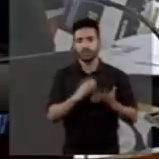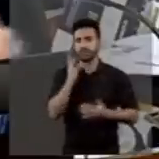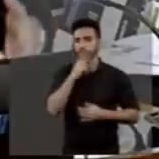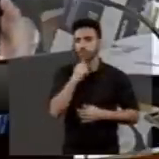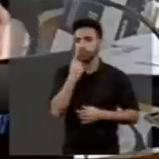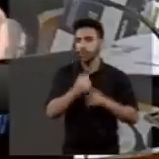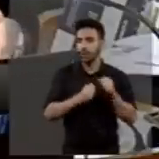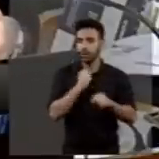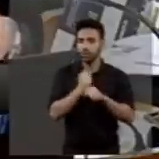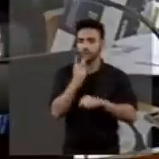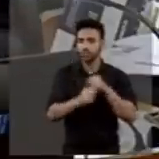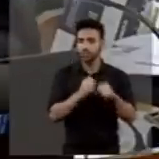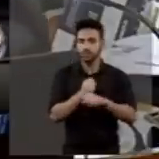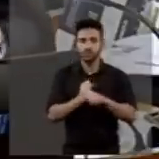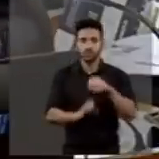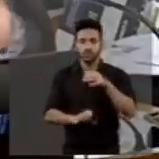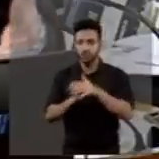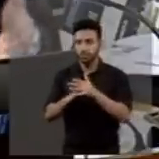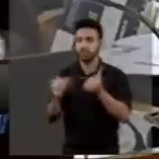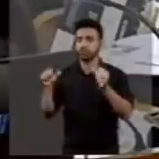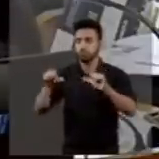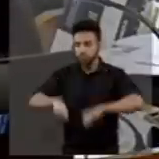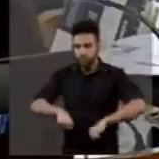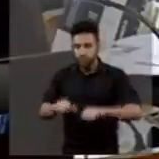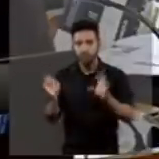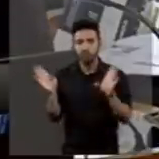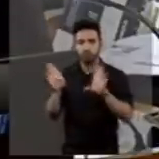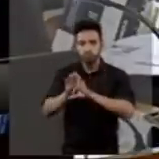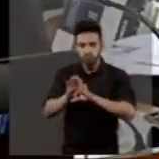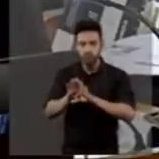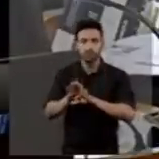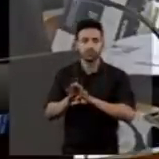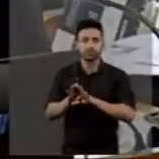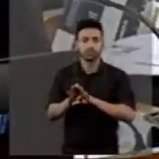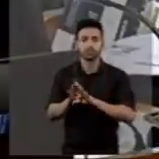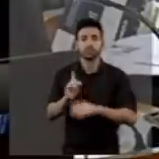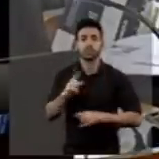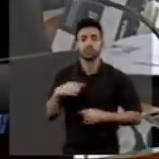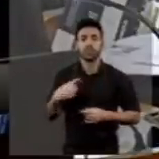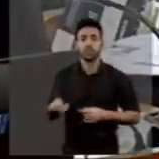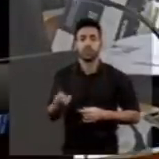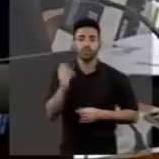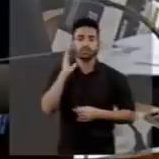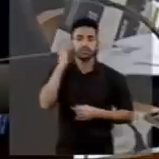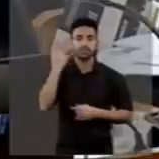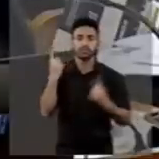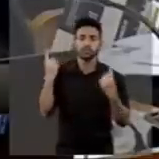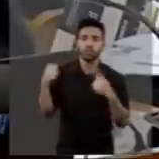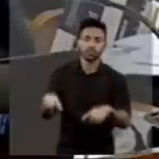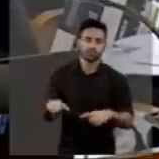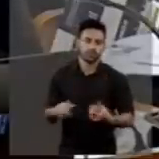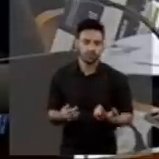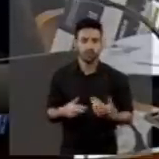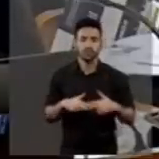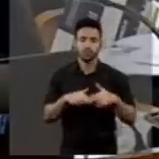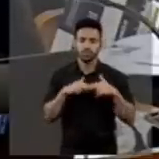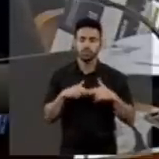dois anos, quebra a empresa para depois eventualmente ele decidir de maneira contrária. Então,